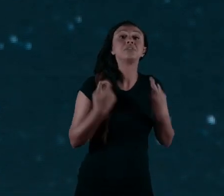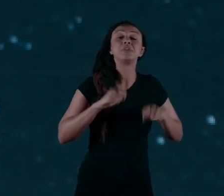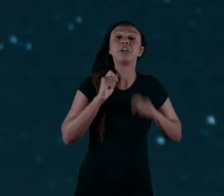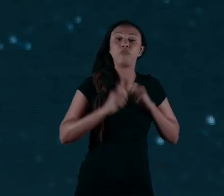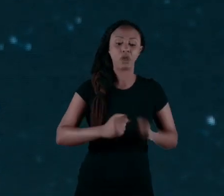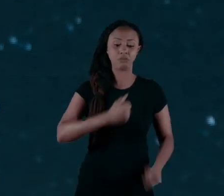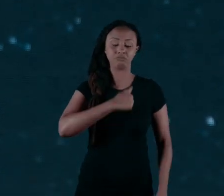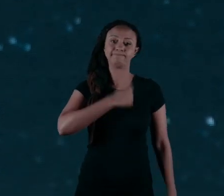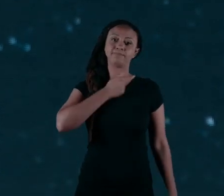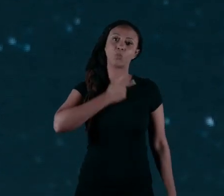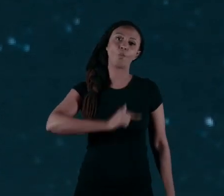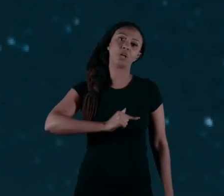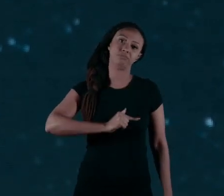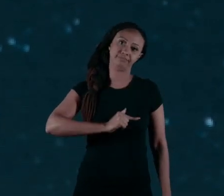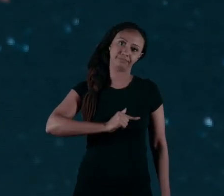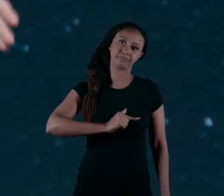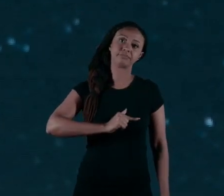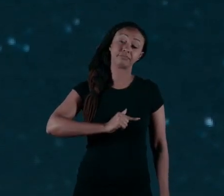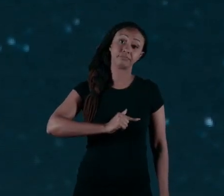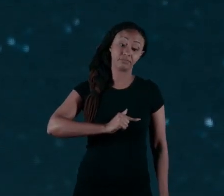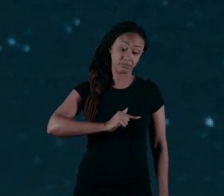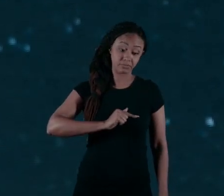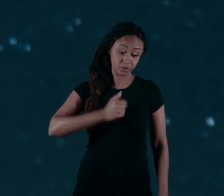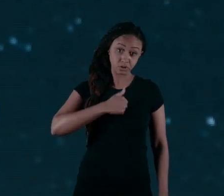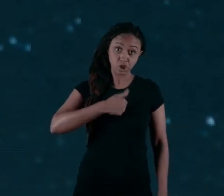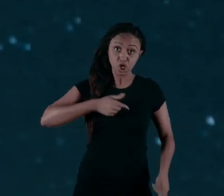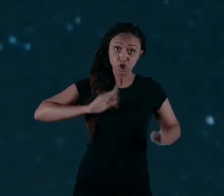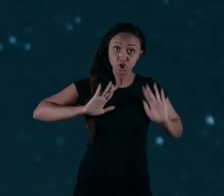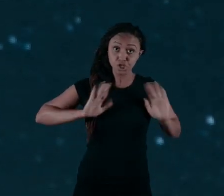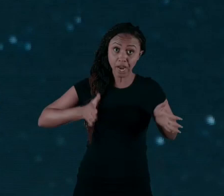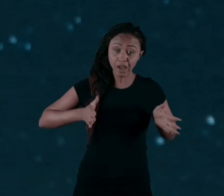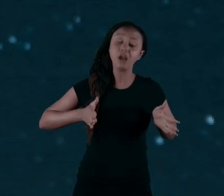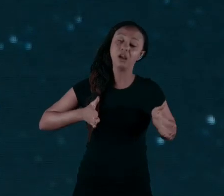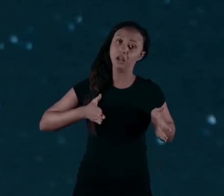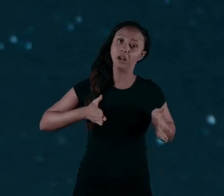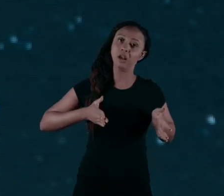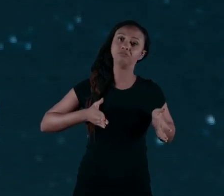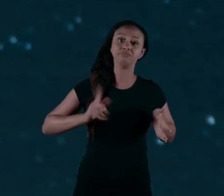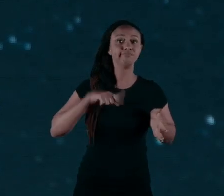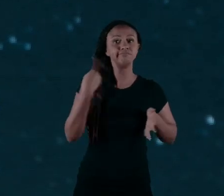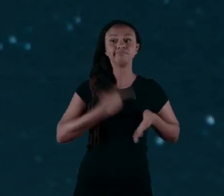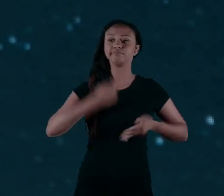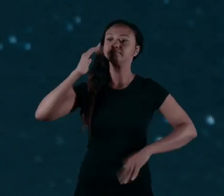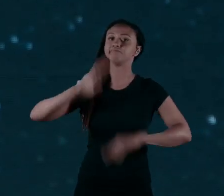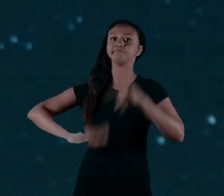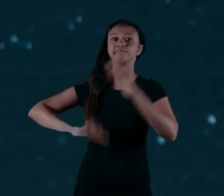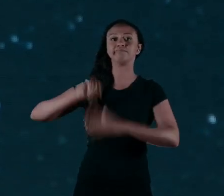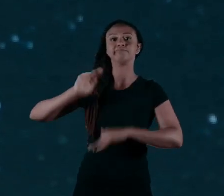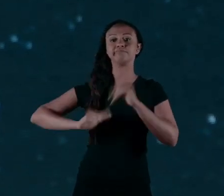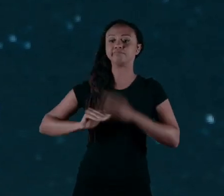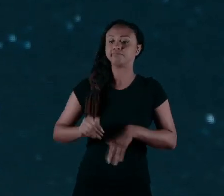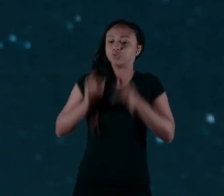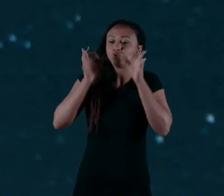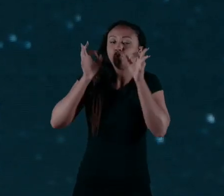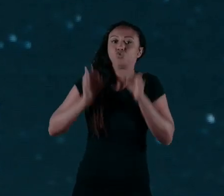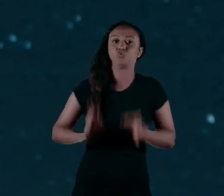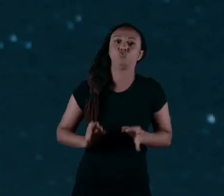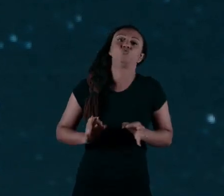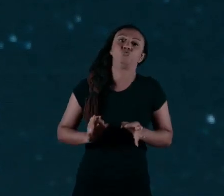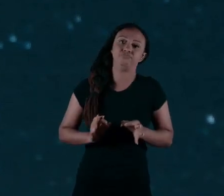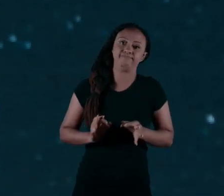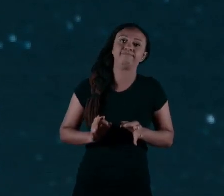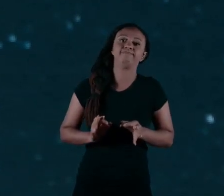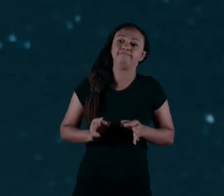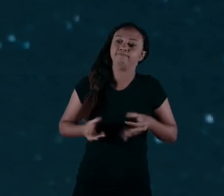justificados. E uma vez justificados, nós sejamos justos. E uma vez justos,